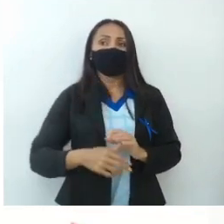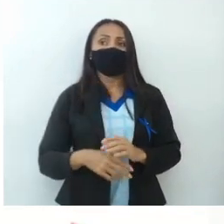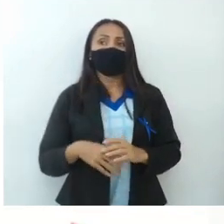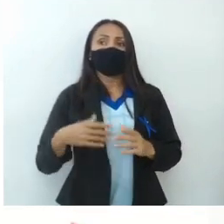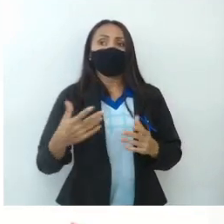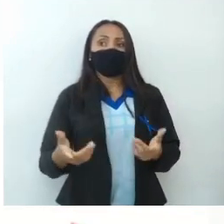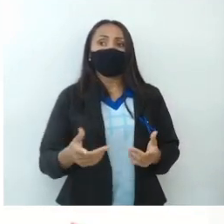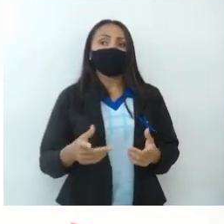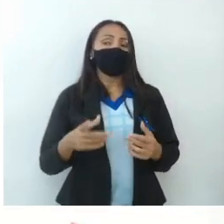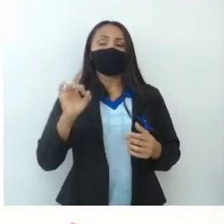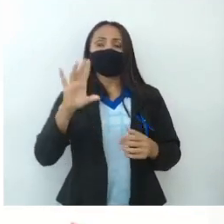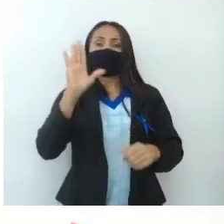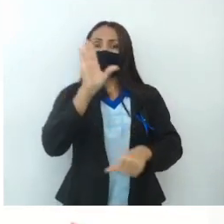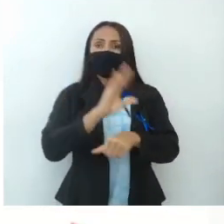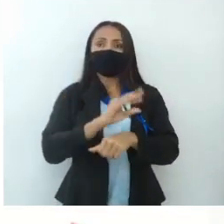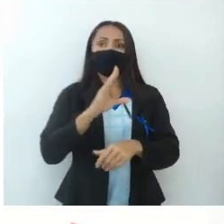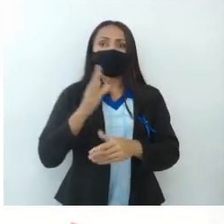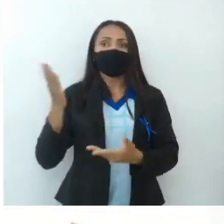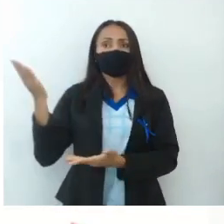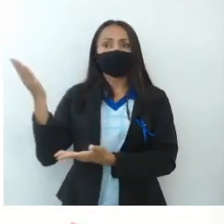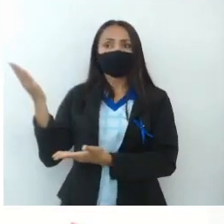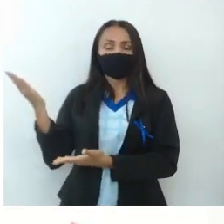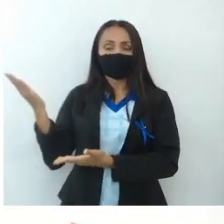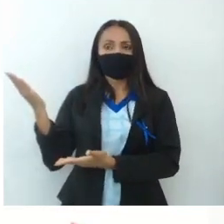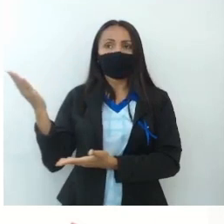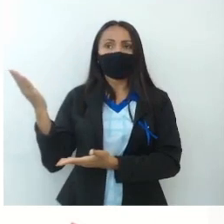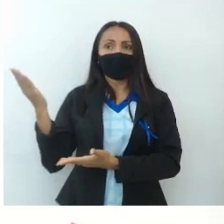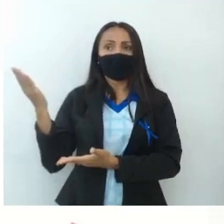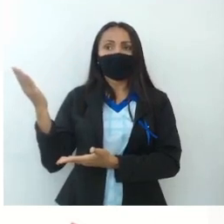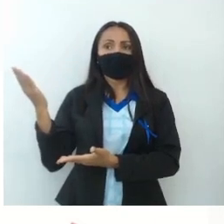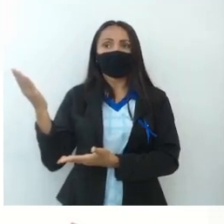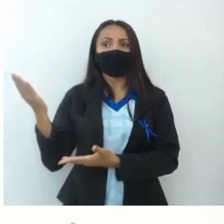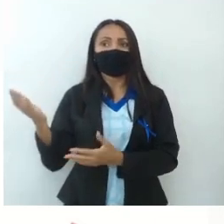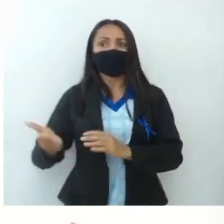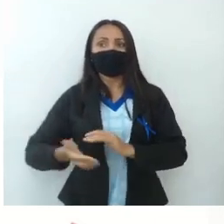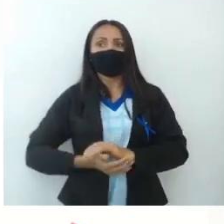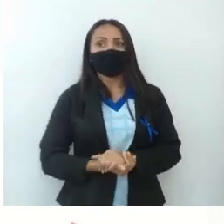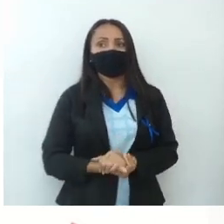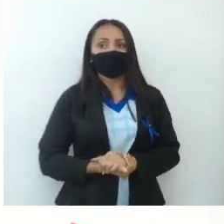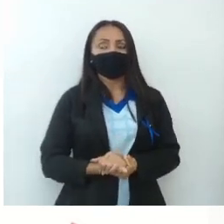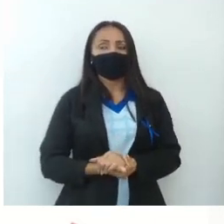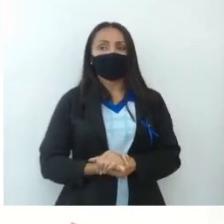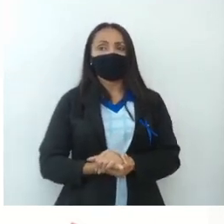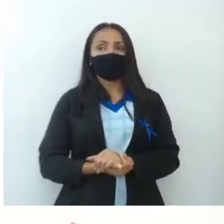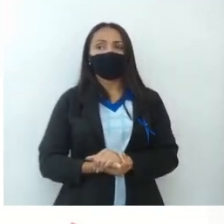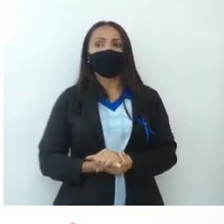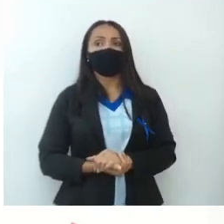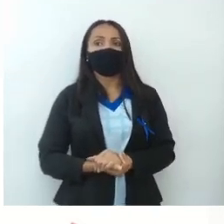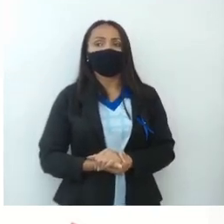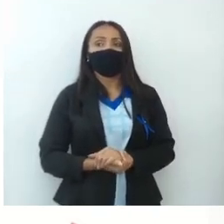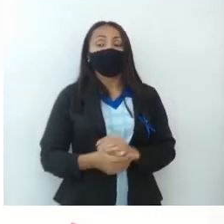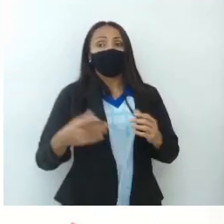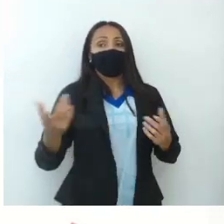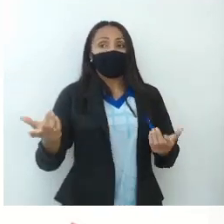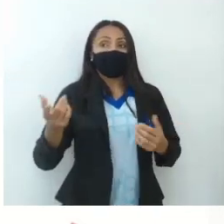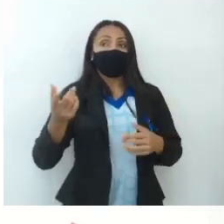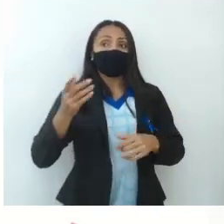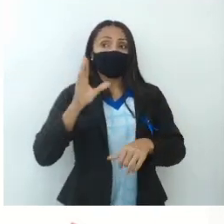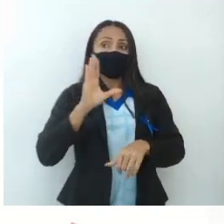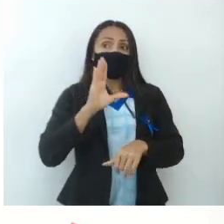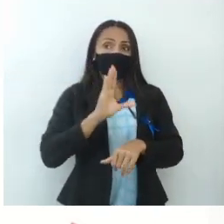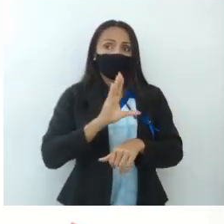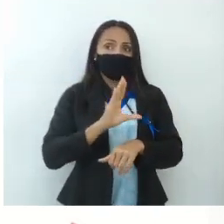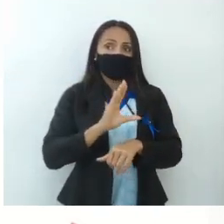só a foto. Essa ponte ela foi, eu não vou dizer demolida, destruída, porque o termo seria